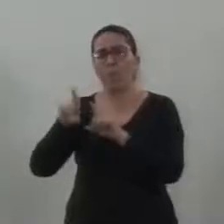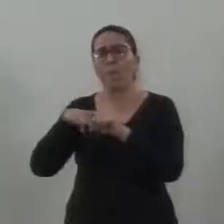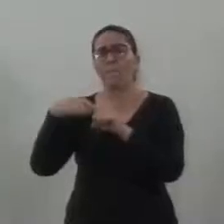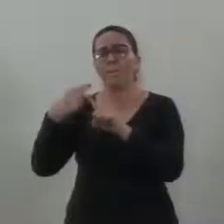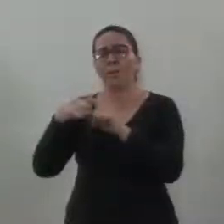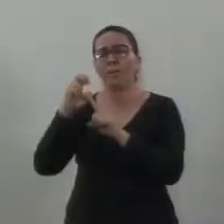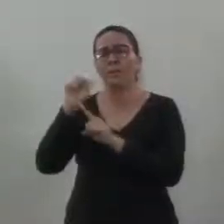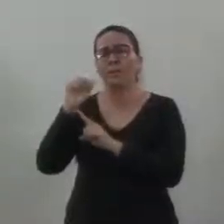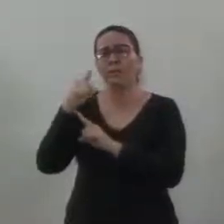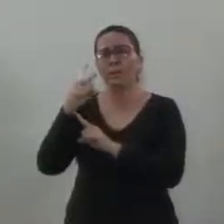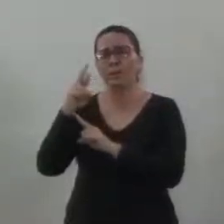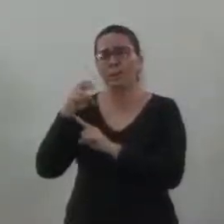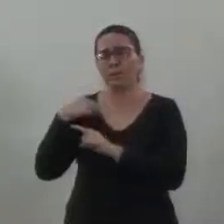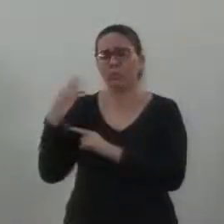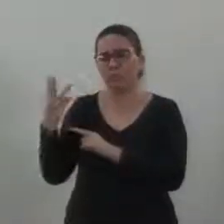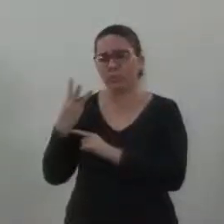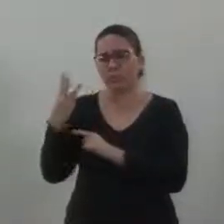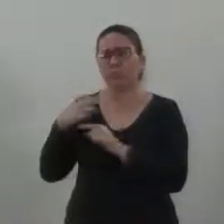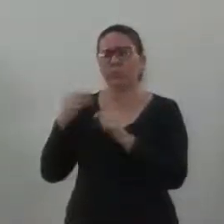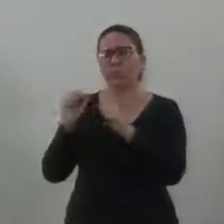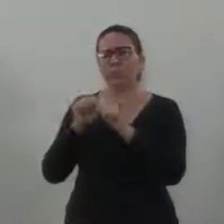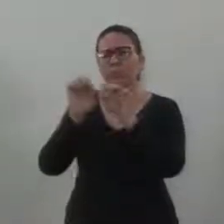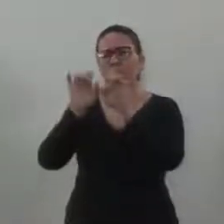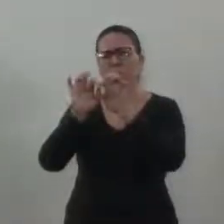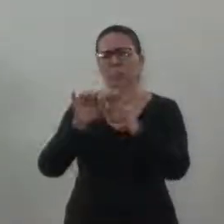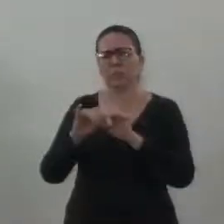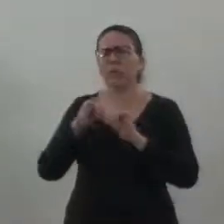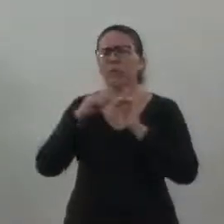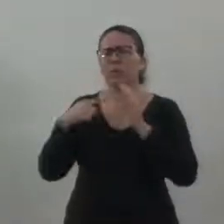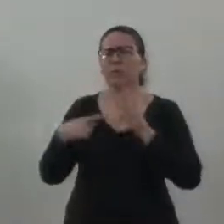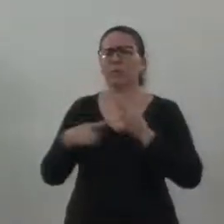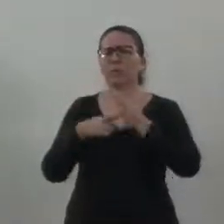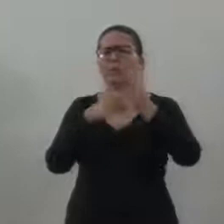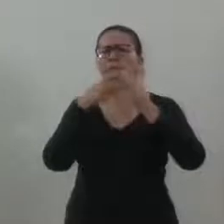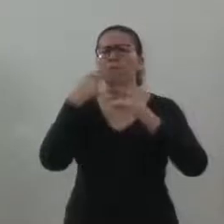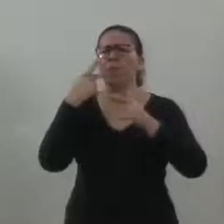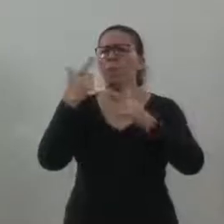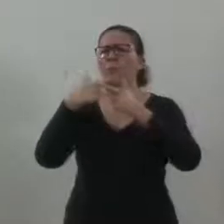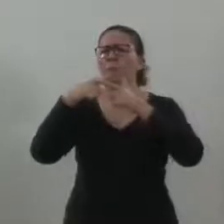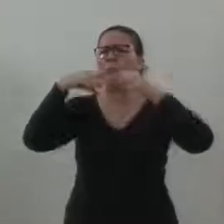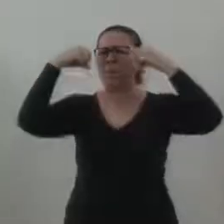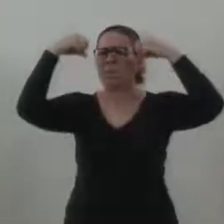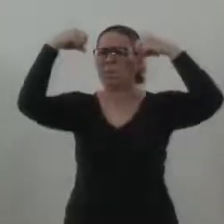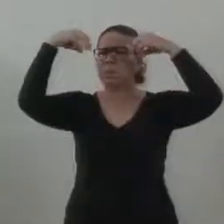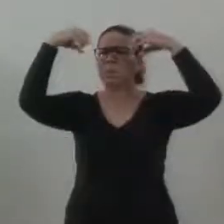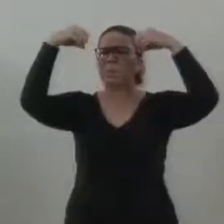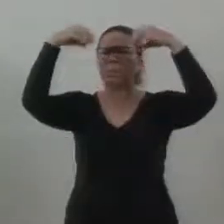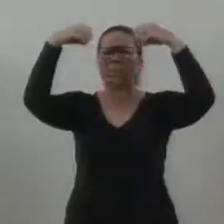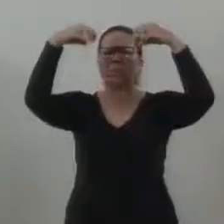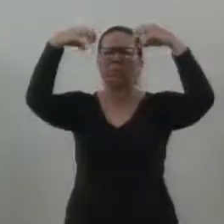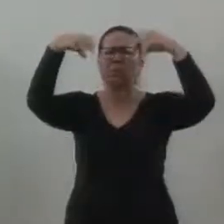Sandro Rebeca fizemos. A questão da iluminação absolutamente